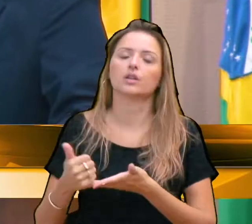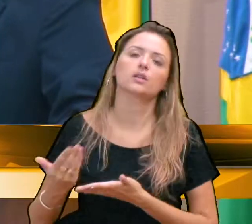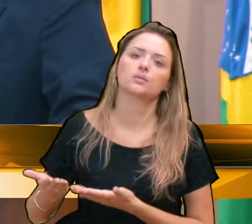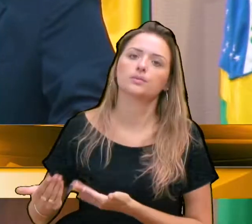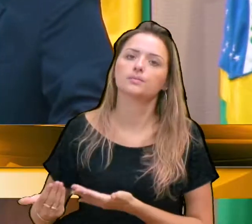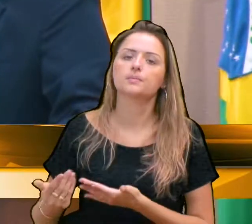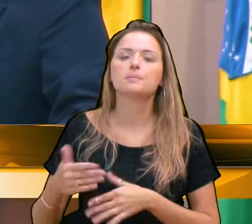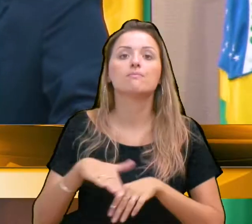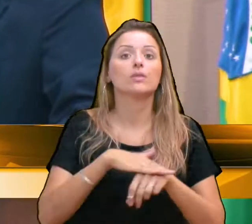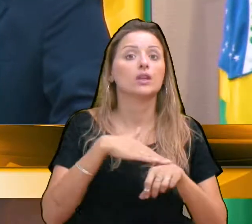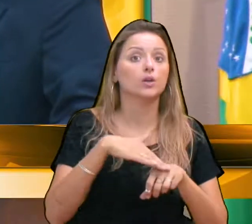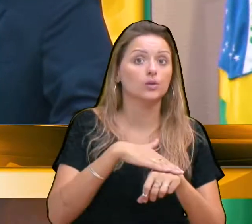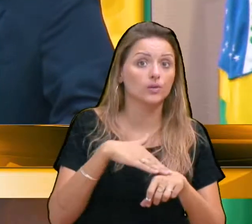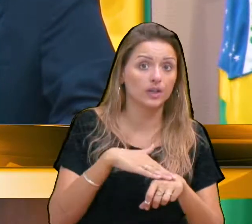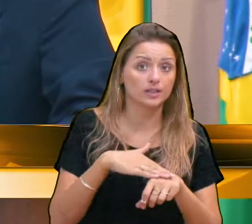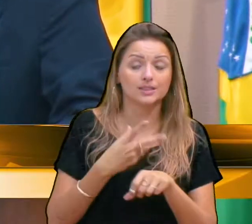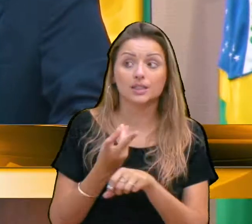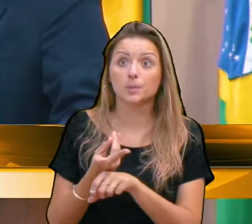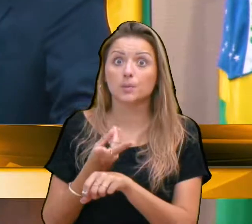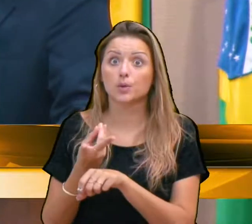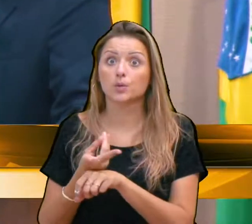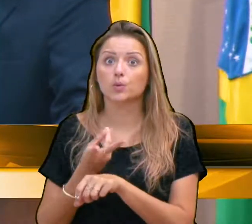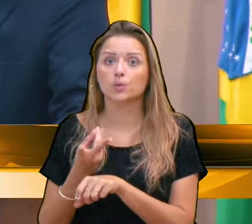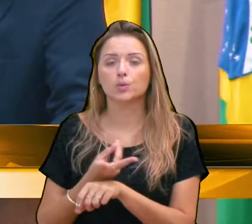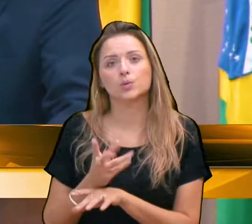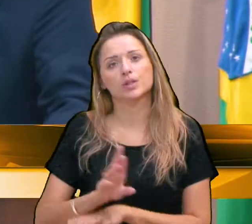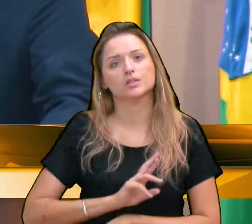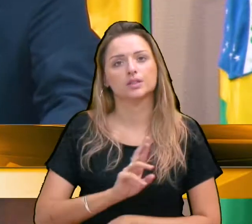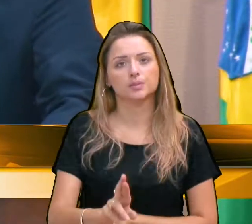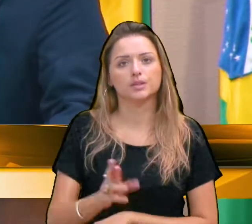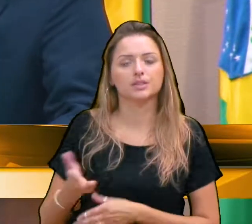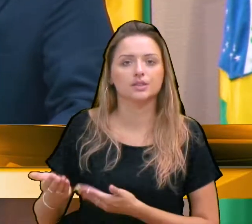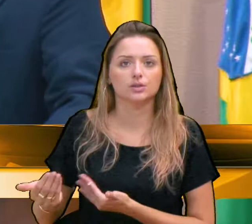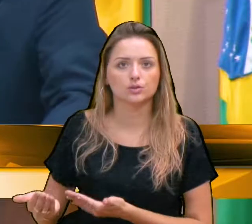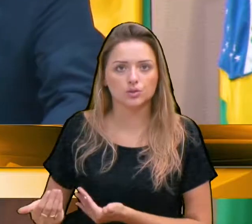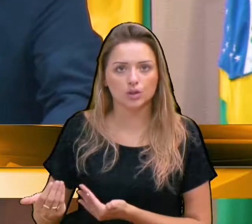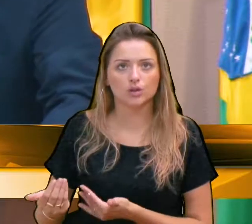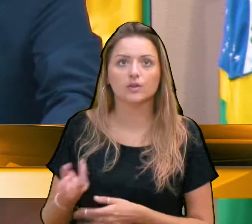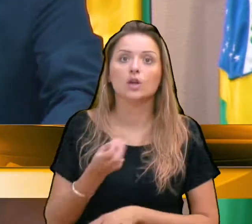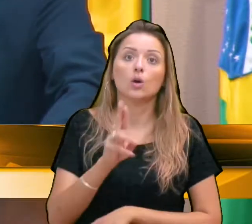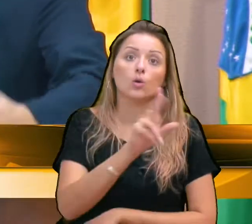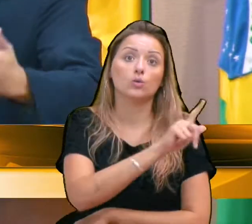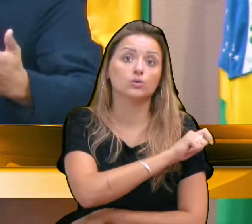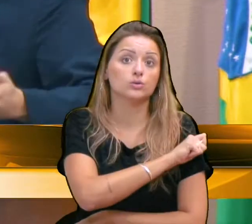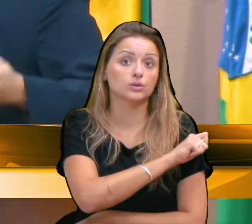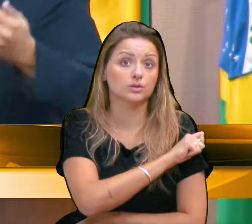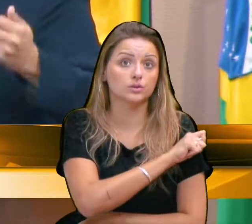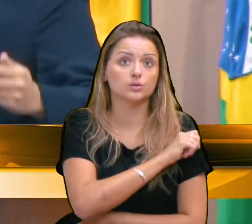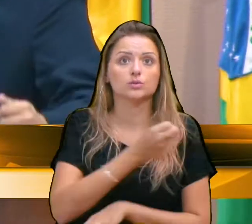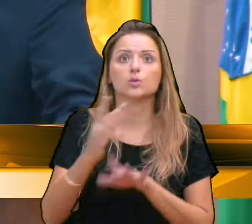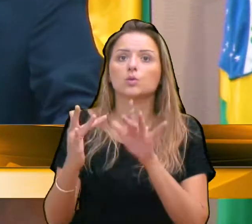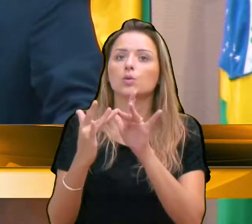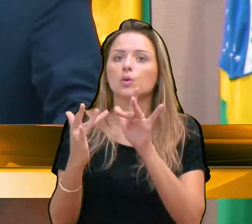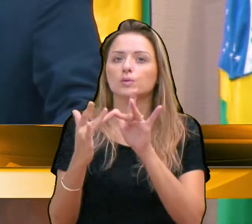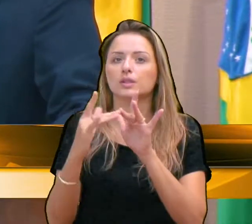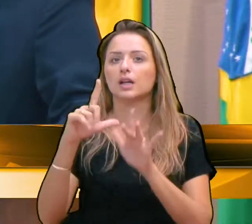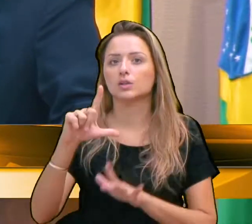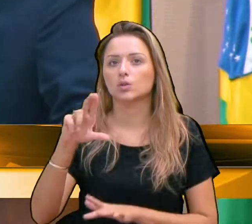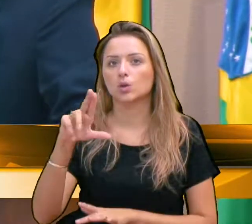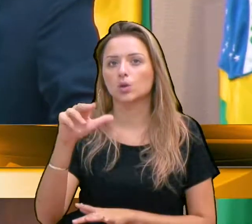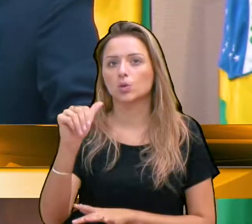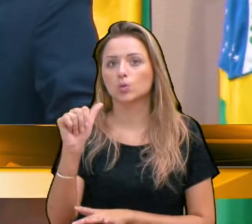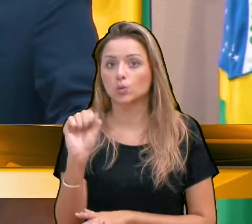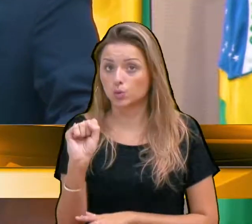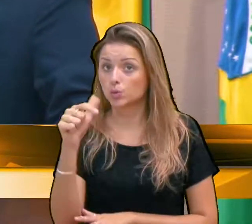que conversem com as representações jovens, estudantis, ou se aproximem com o Lucas, no caso, que é aqui de Caxias.